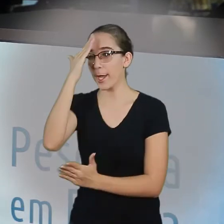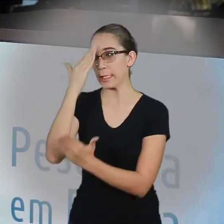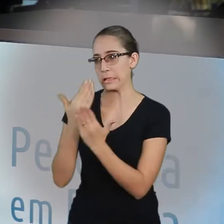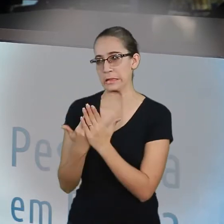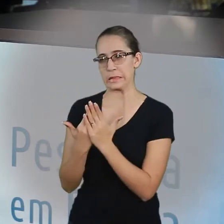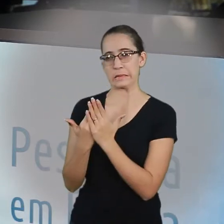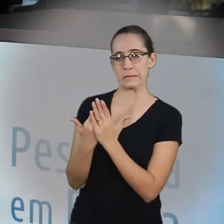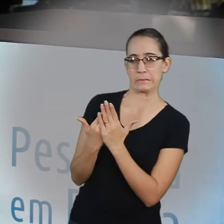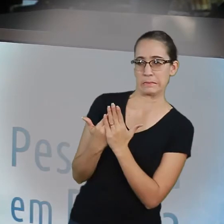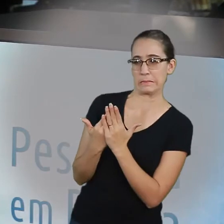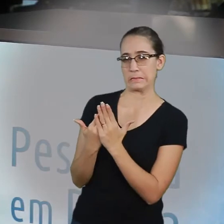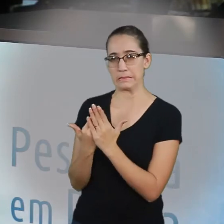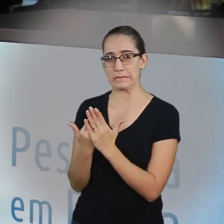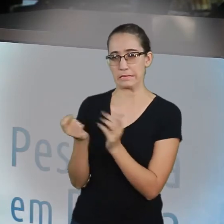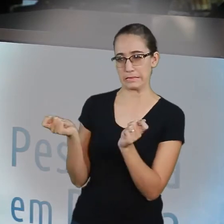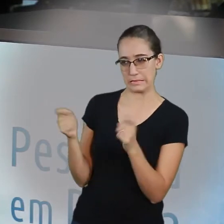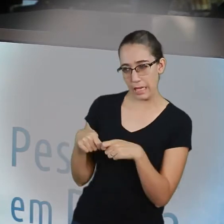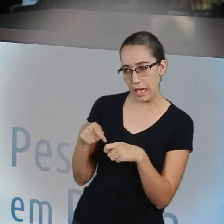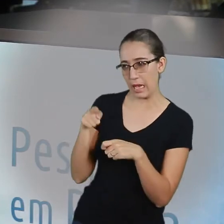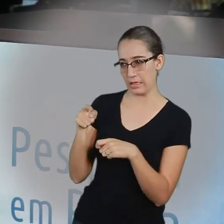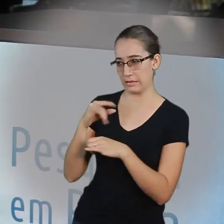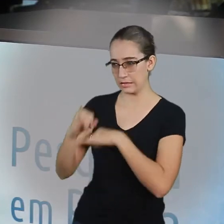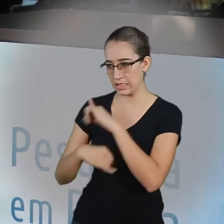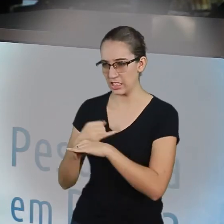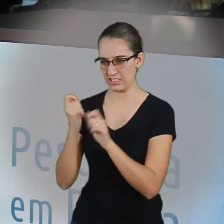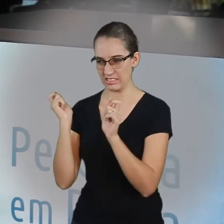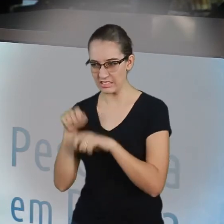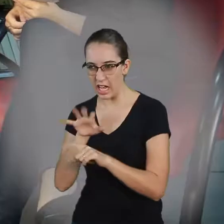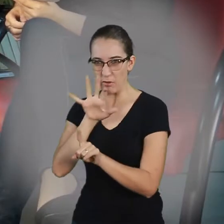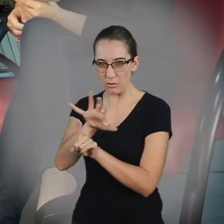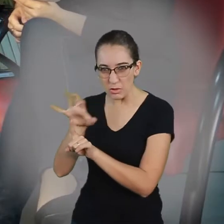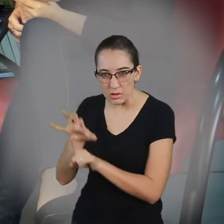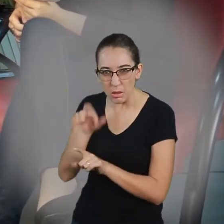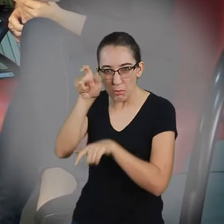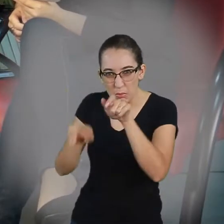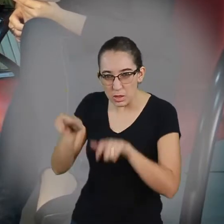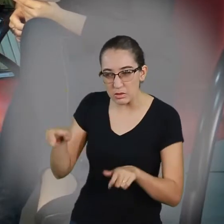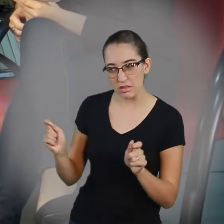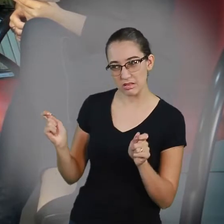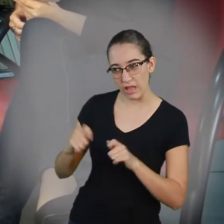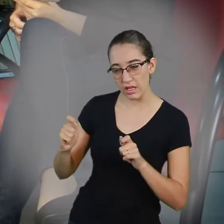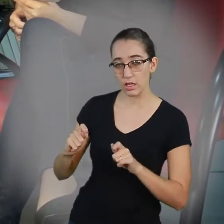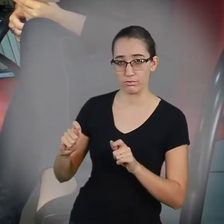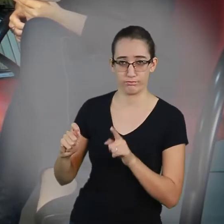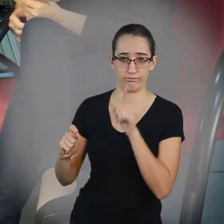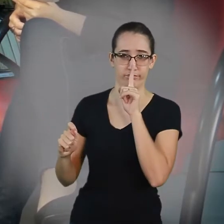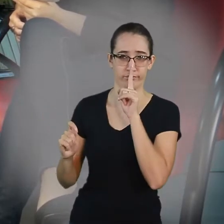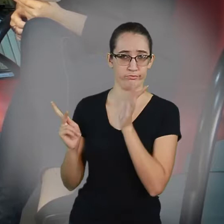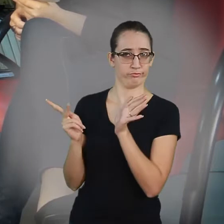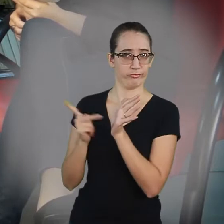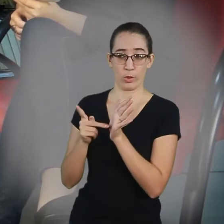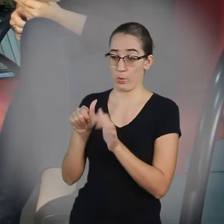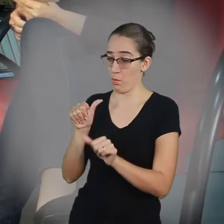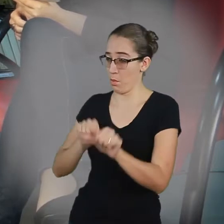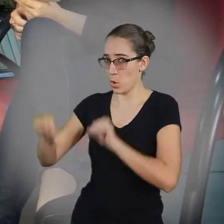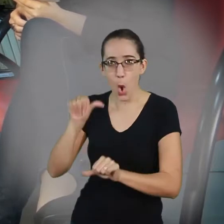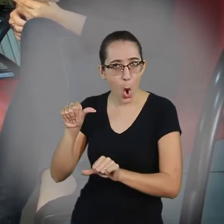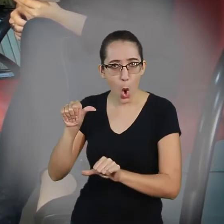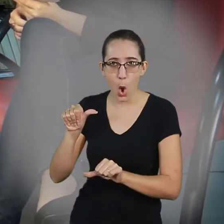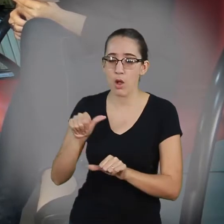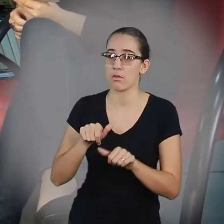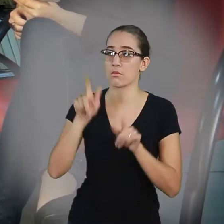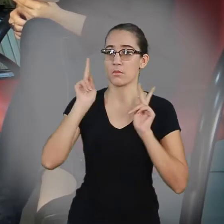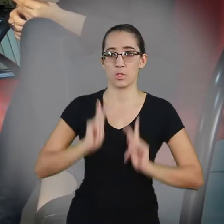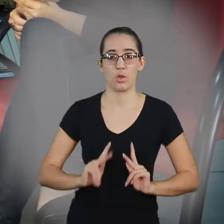não acreditavam que a web pudesse ter o impacto que teve na vida das pessoas. A web mudou as relações sociais, mudou as